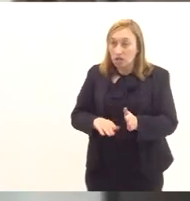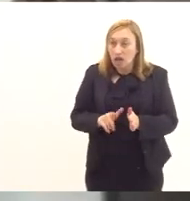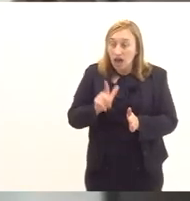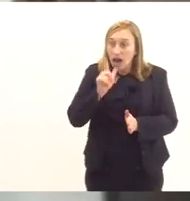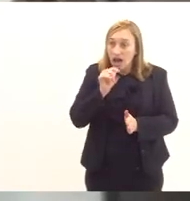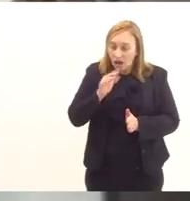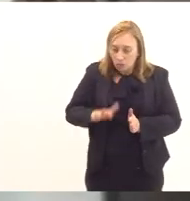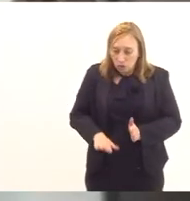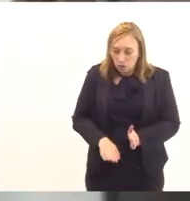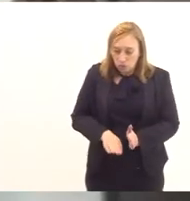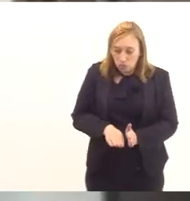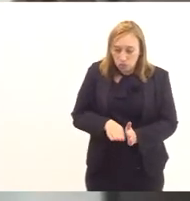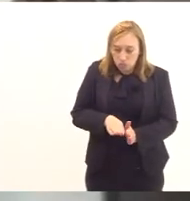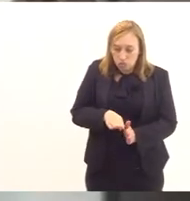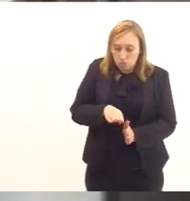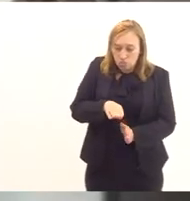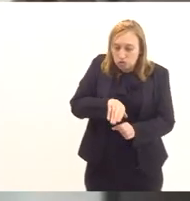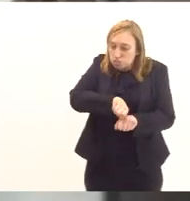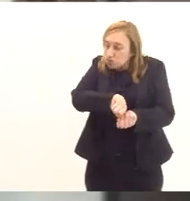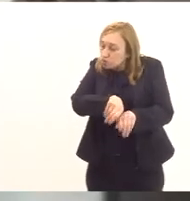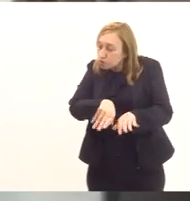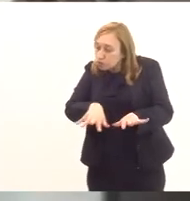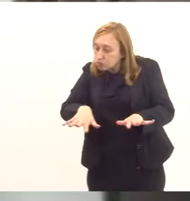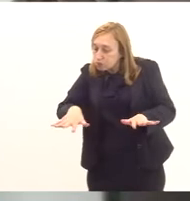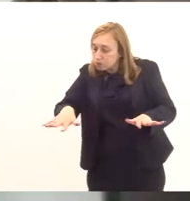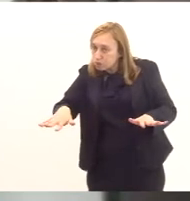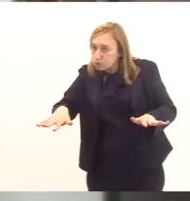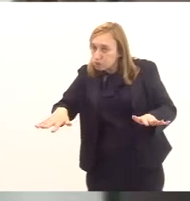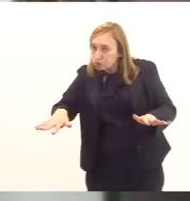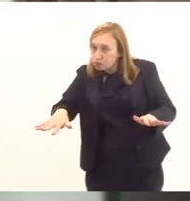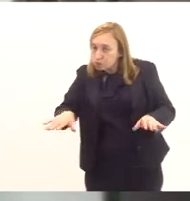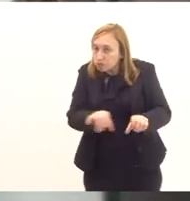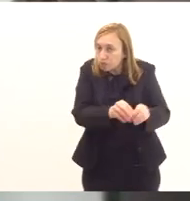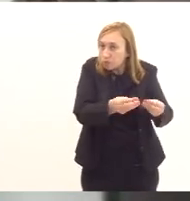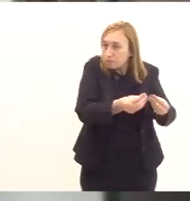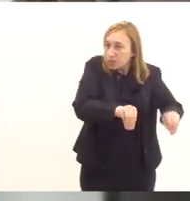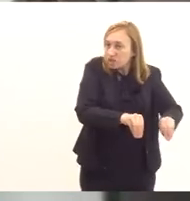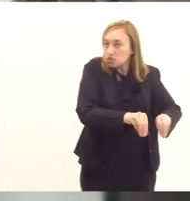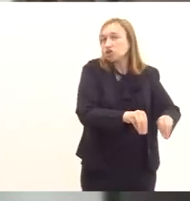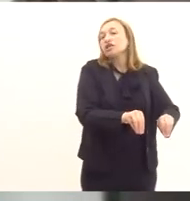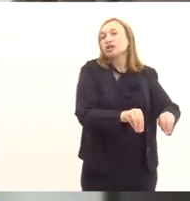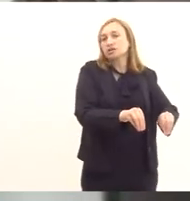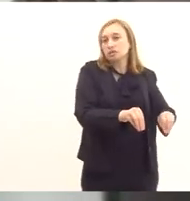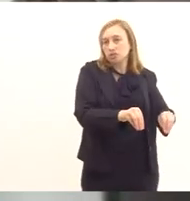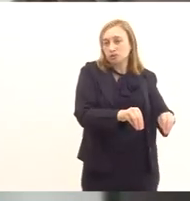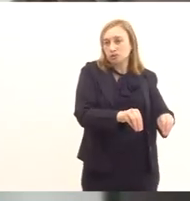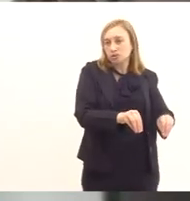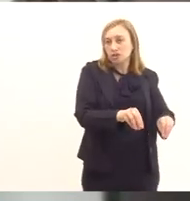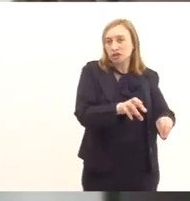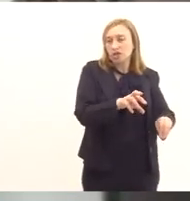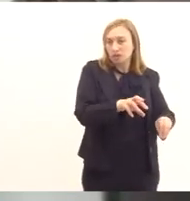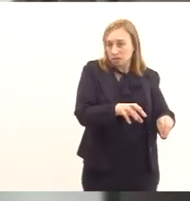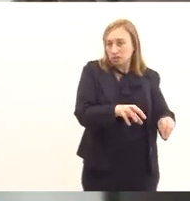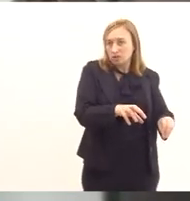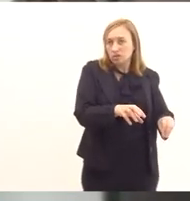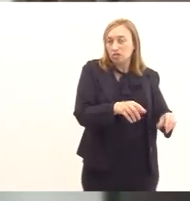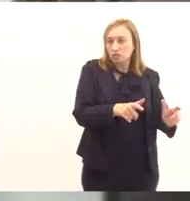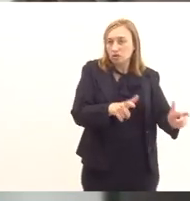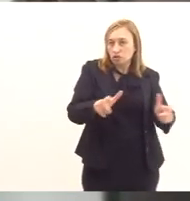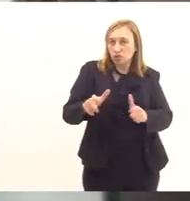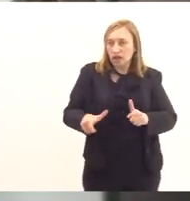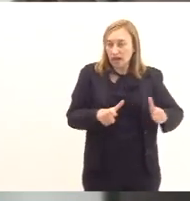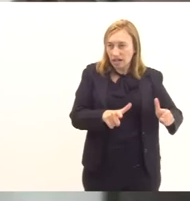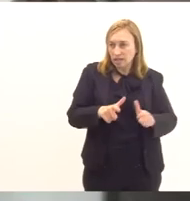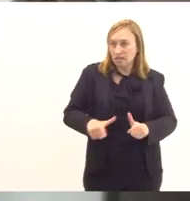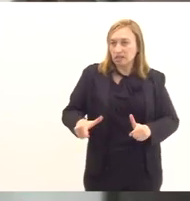laterais do turnos rebentando essas redes e causando aquelas ravinas que eles chamam aqueles redemoinhos laterais ele ao